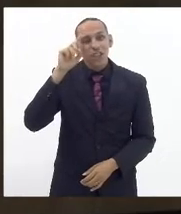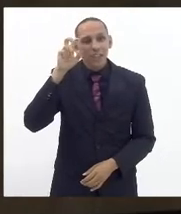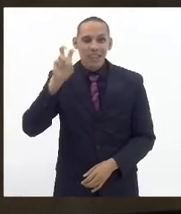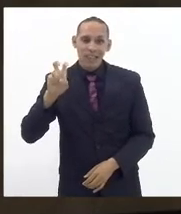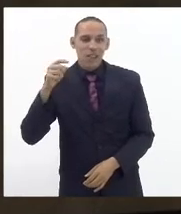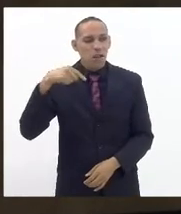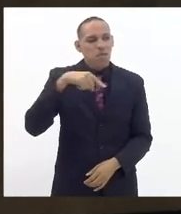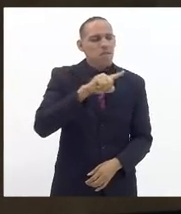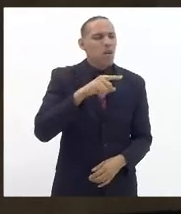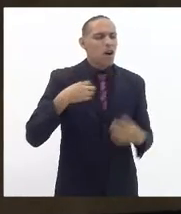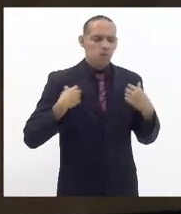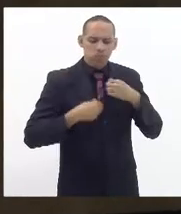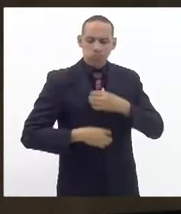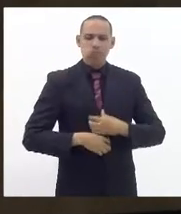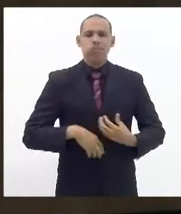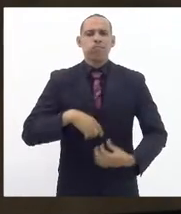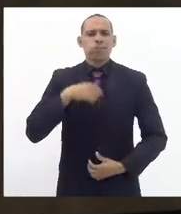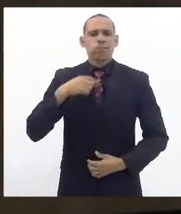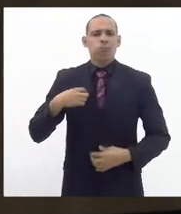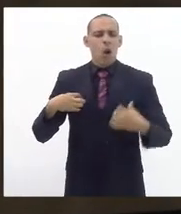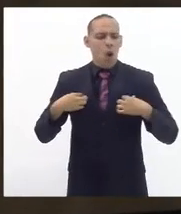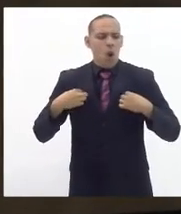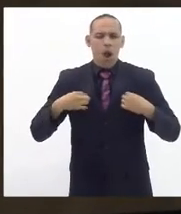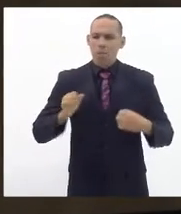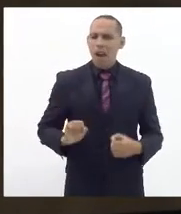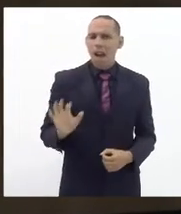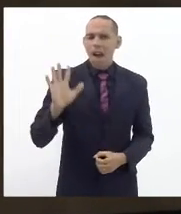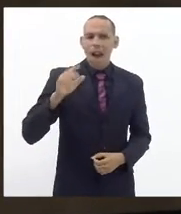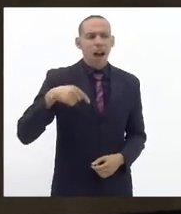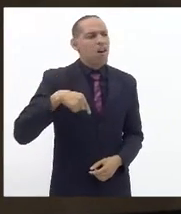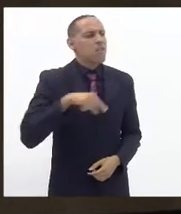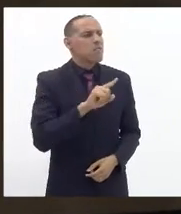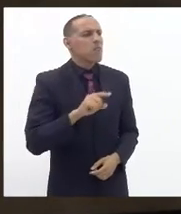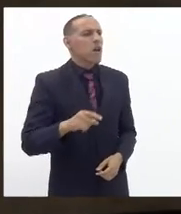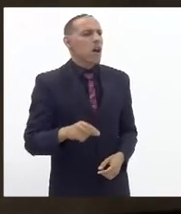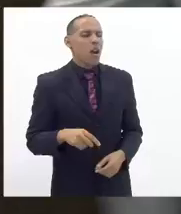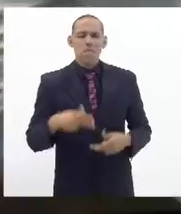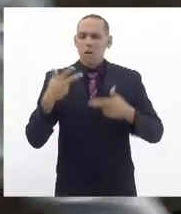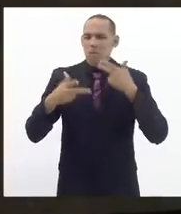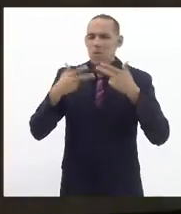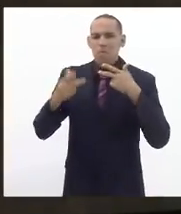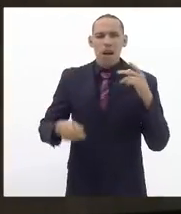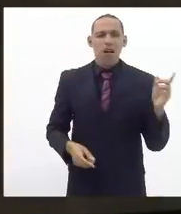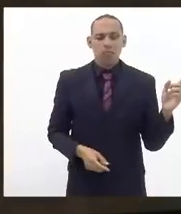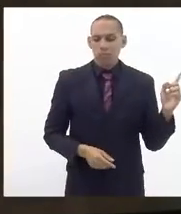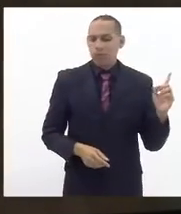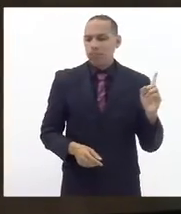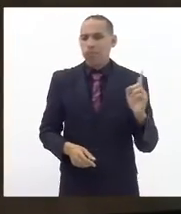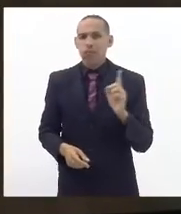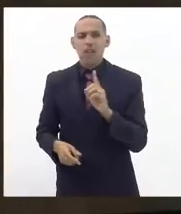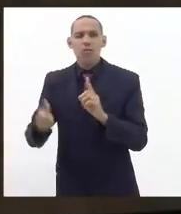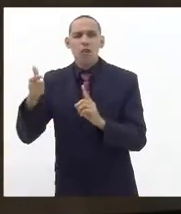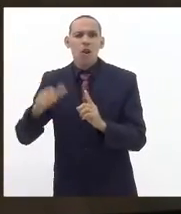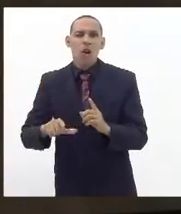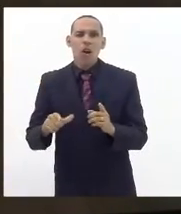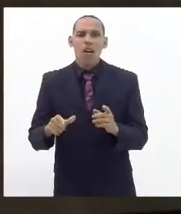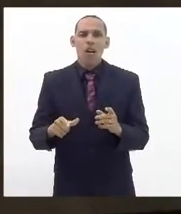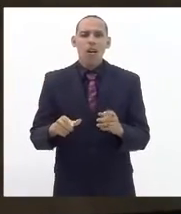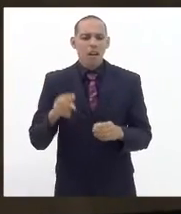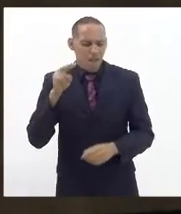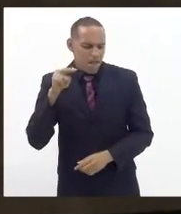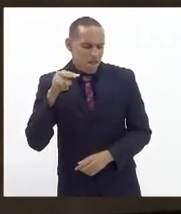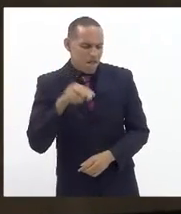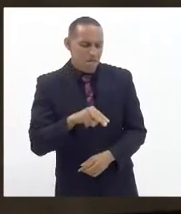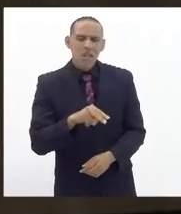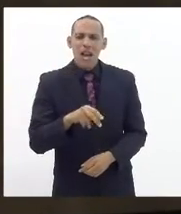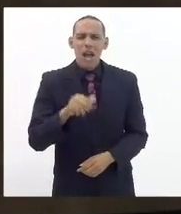saiu arrumadinho com as suas roupas de grife, fazendo papagaiada de sempre. É o mesmo que faz papagaiada em cima do cadáver da